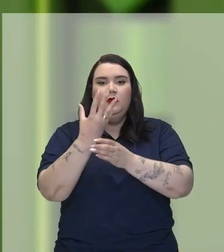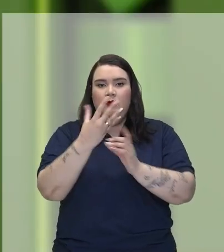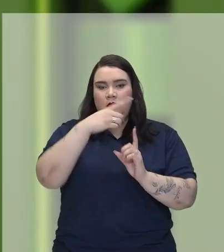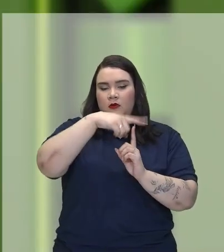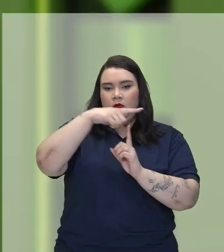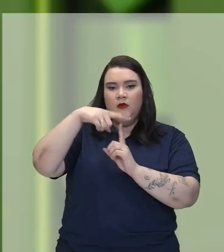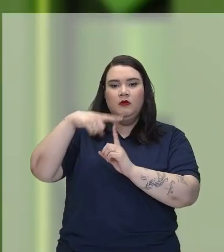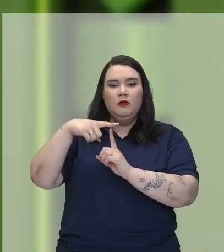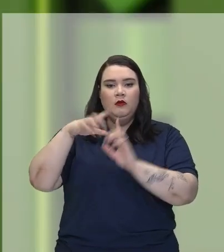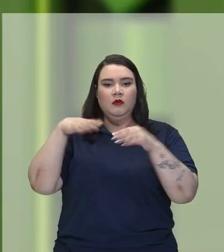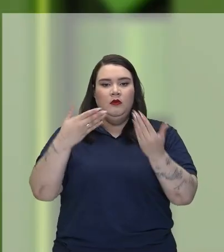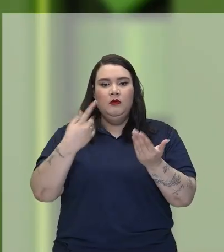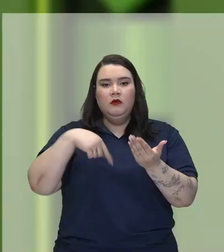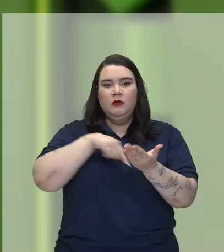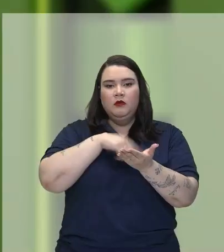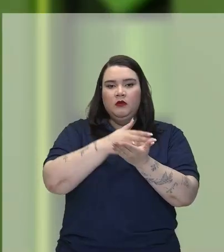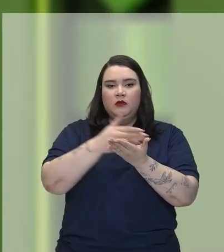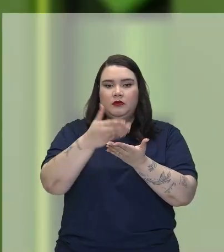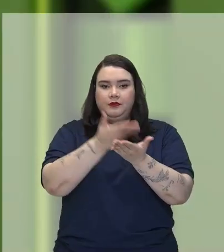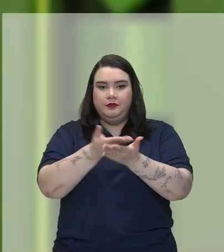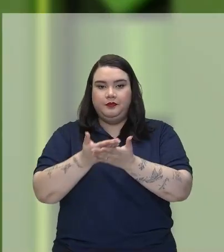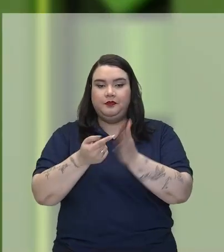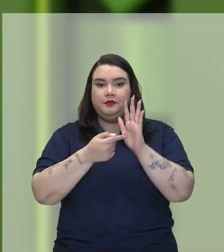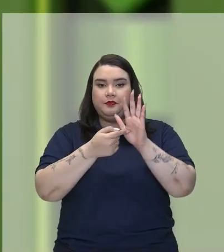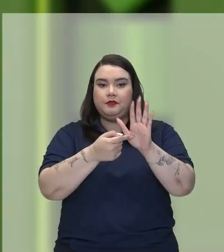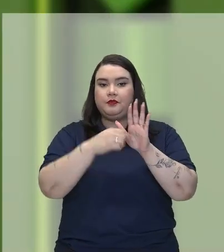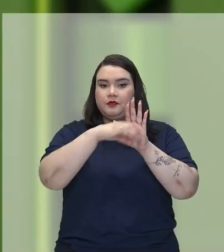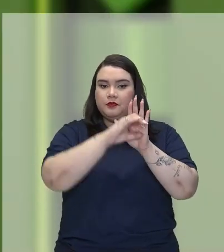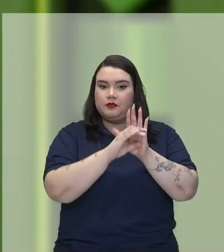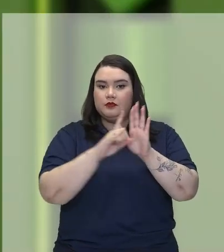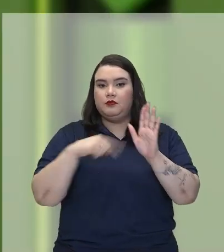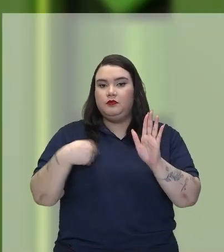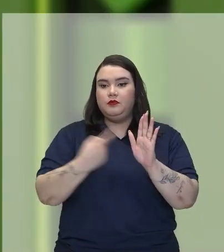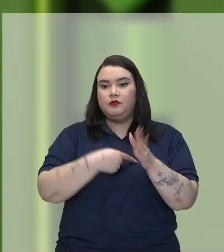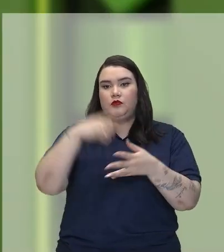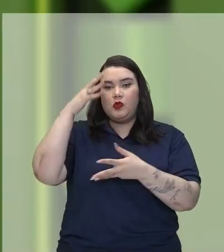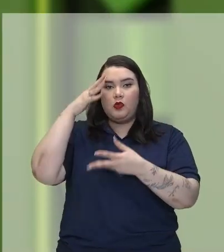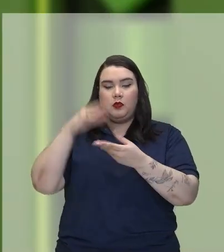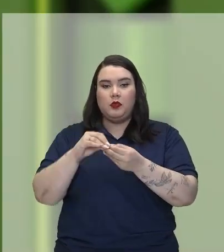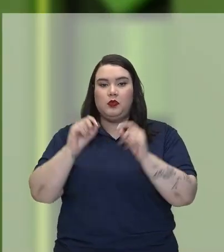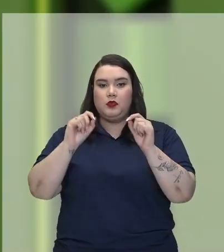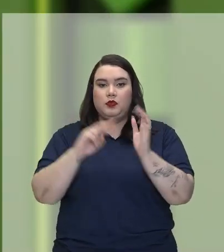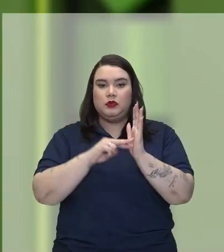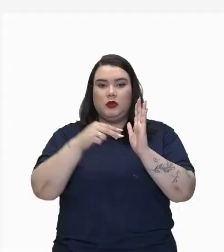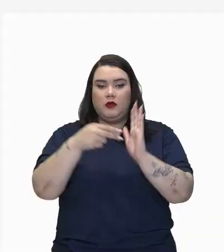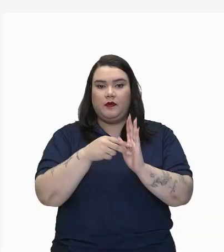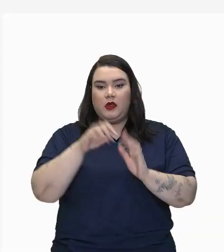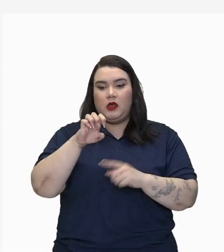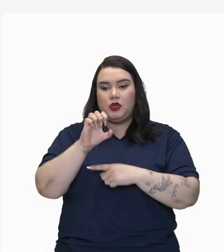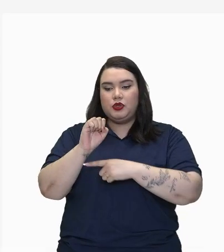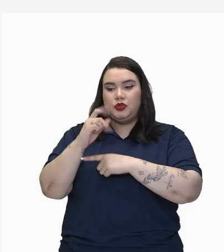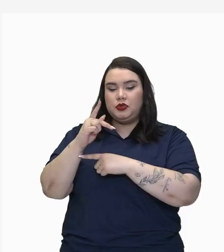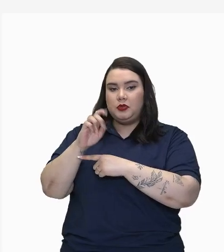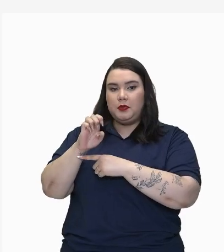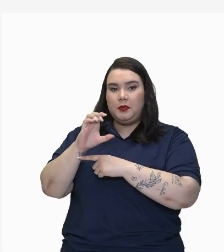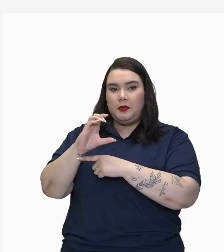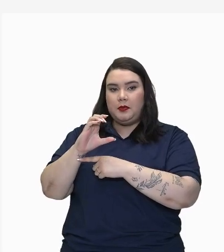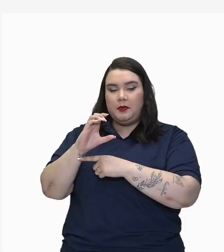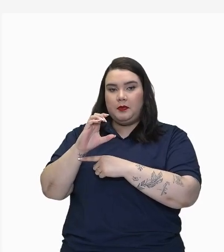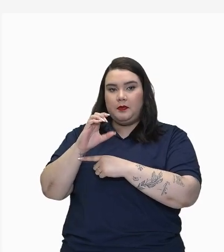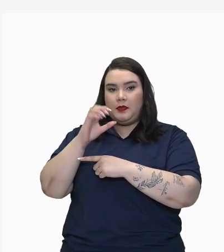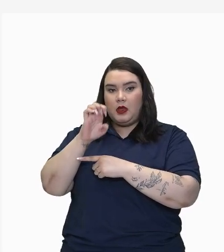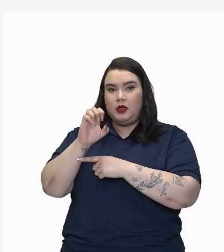início a essa aula, eu trouxe aqui um conceito, né? Para a gente entender o que é uma espécie. Olha só,